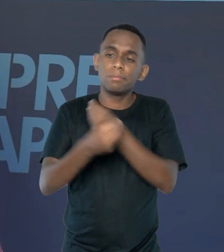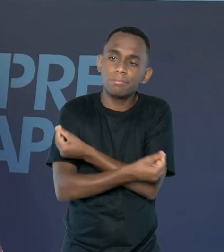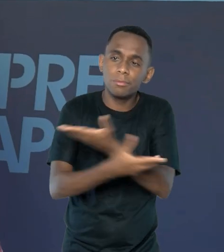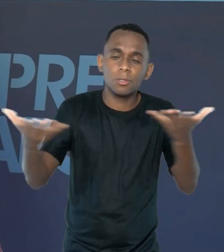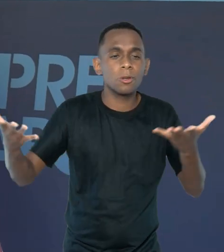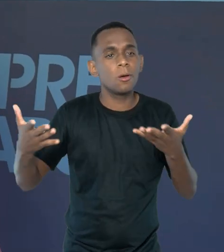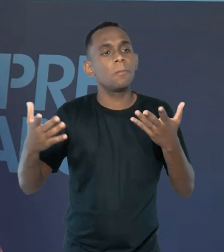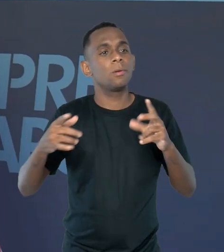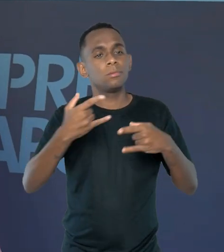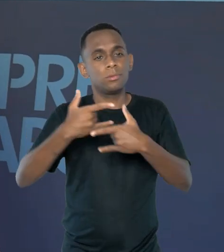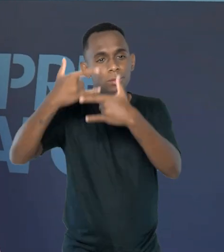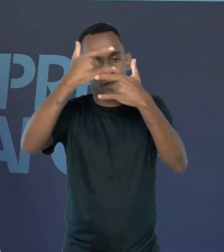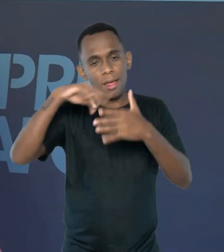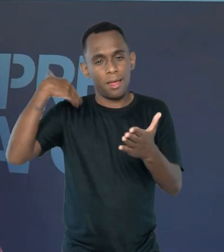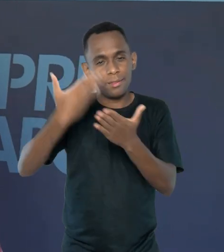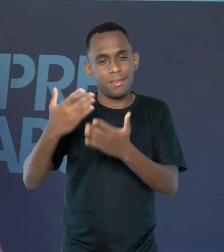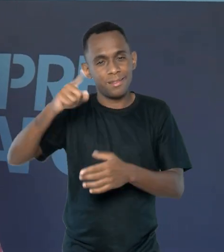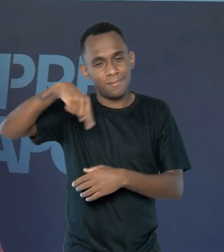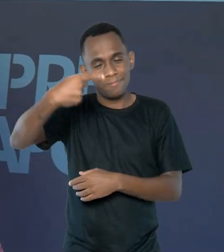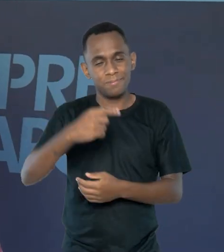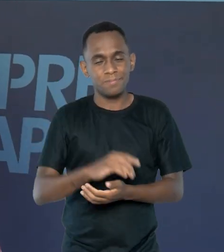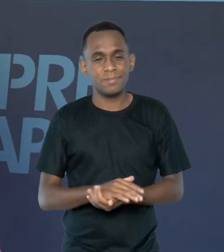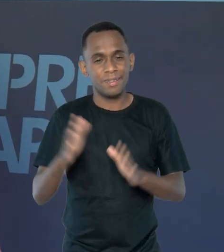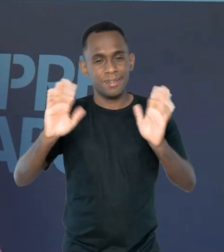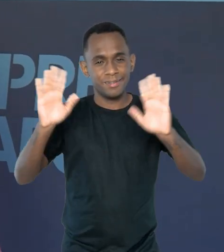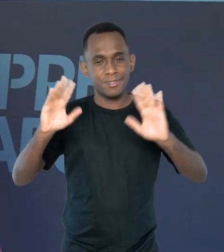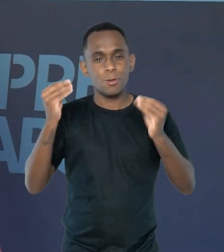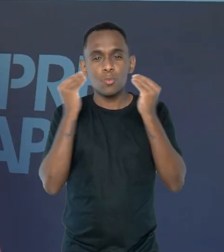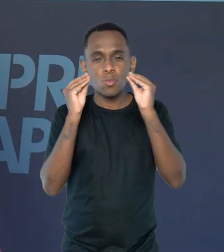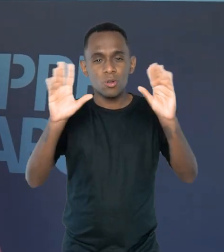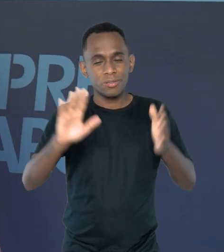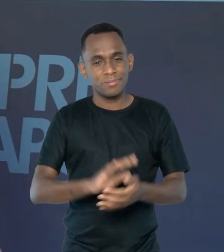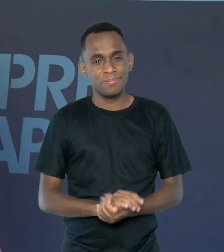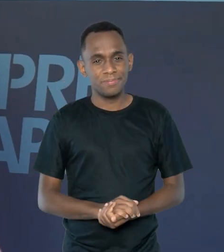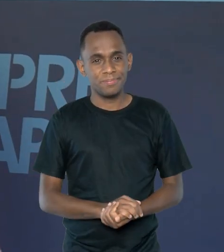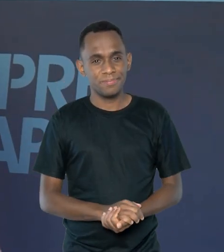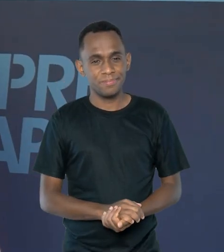novidades e compartilhe essa conversa. E até a próxima. Até a próxima. Beijo.